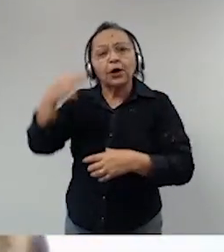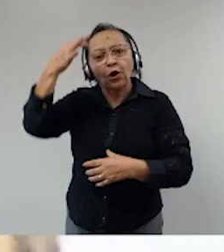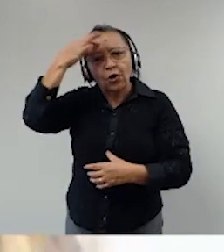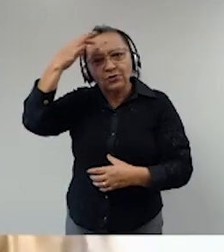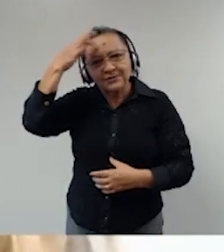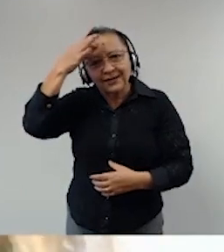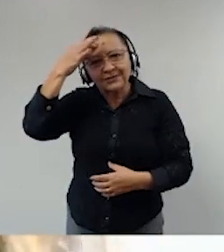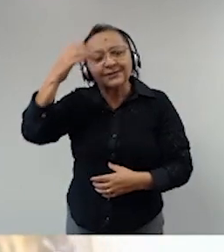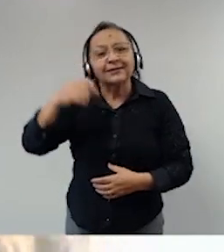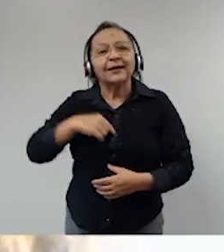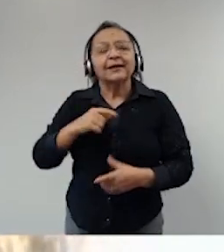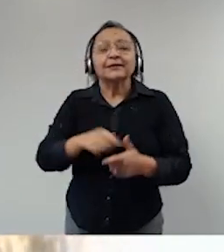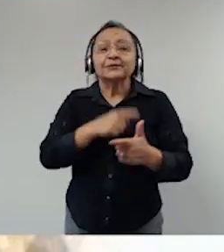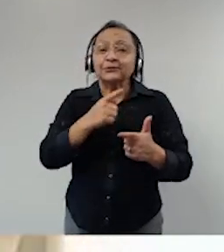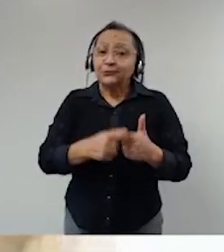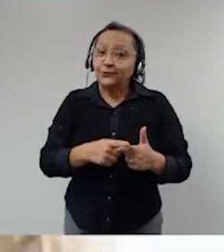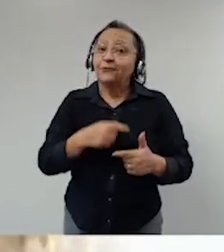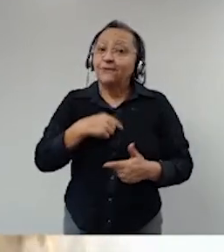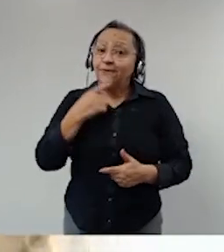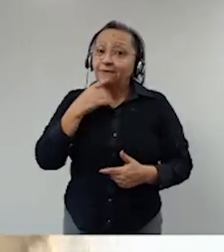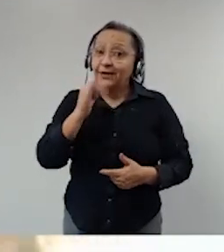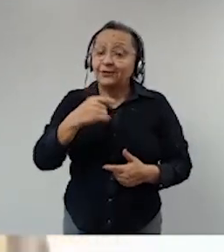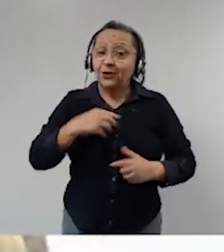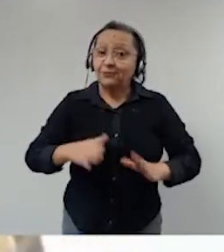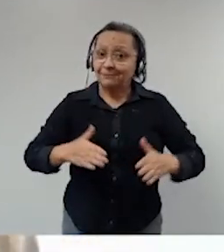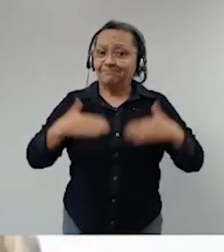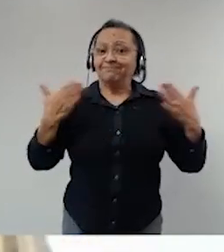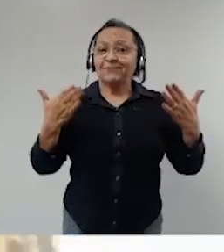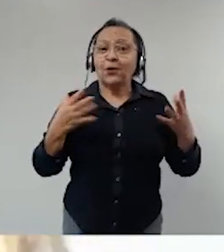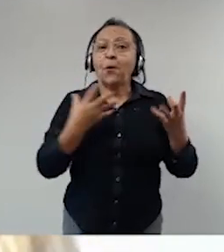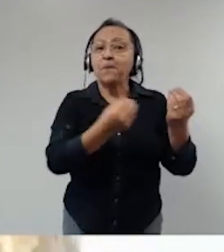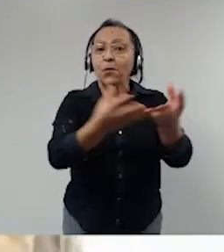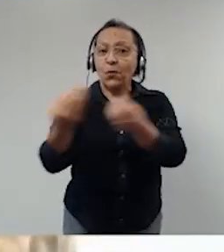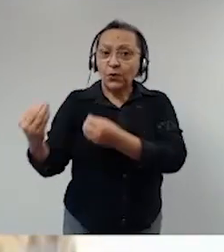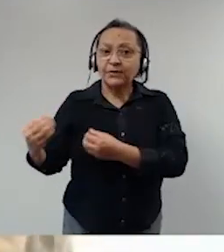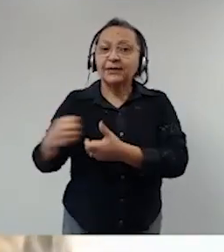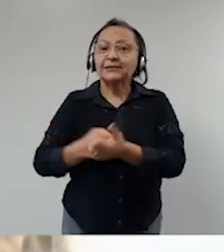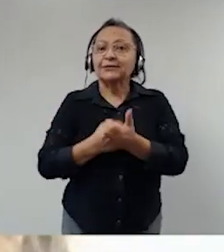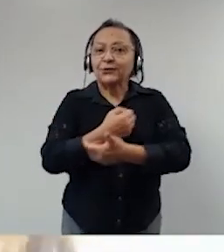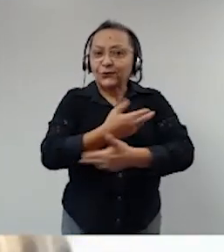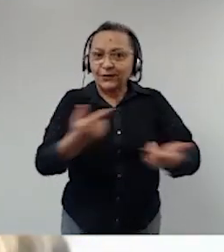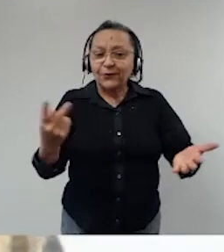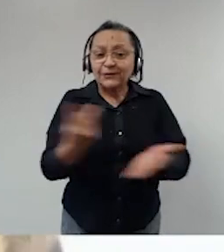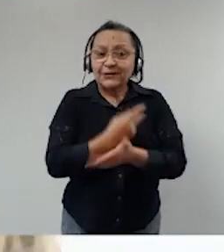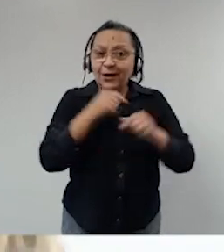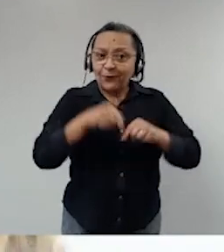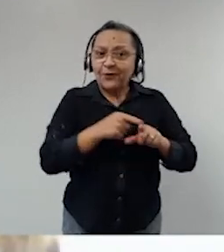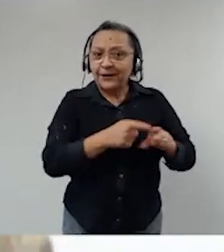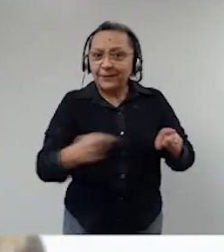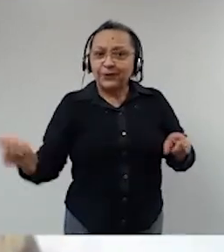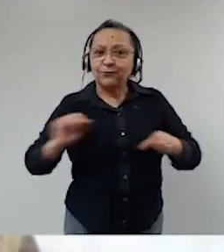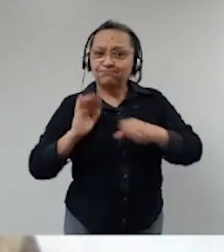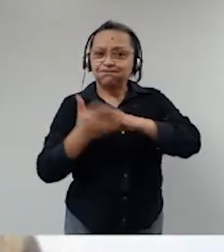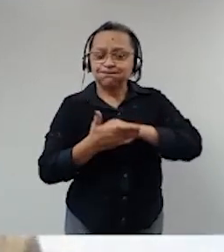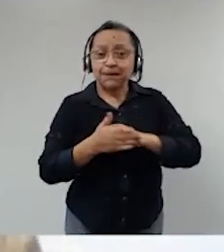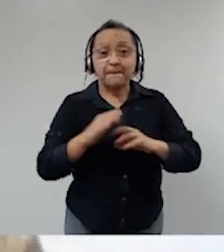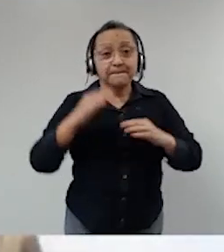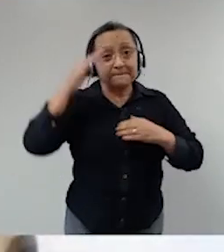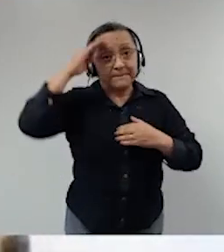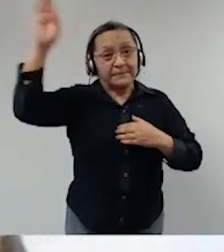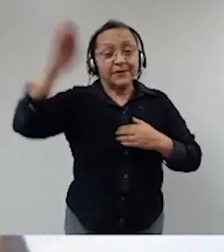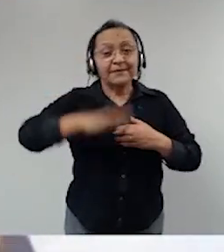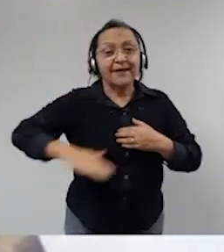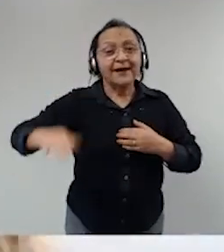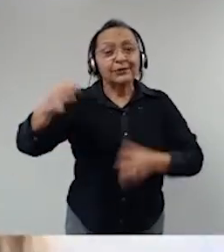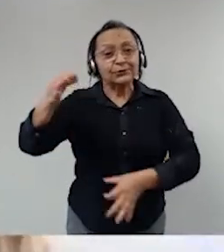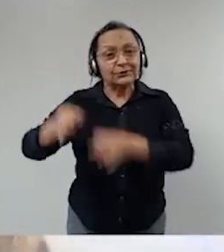consciente. Eu, de novo, digo que eu me surpreendi com muitas coisas que aconteceram nesse período, especialmente com o Poder Judiciário.